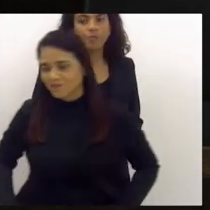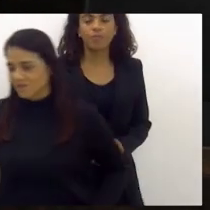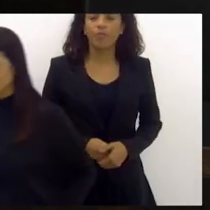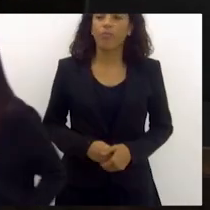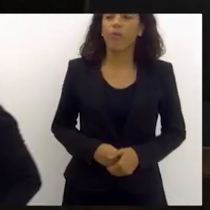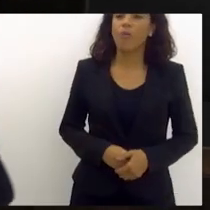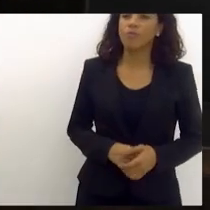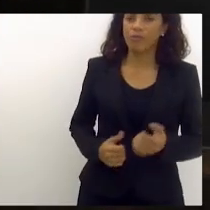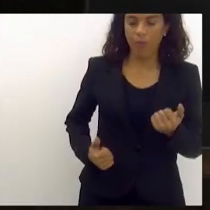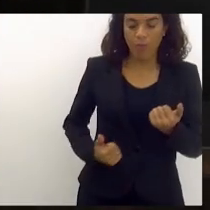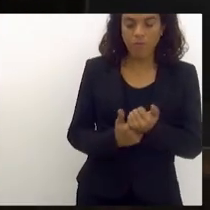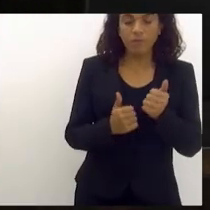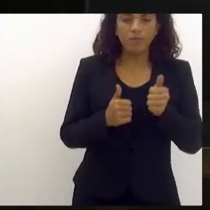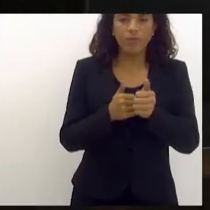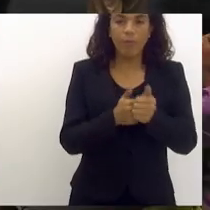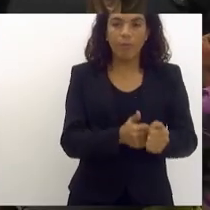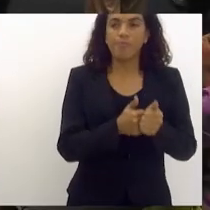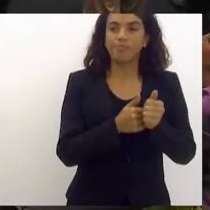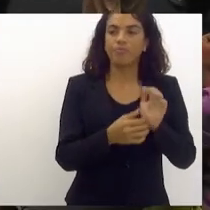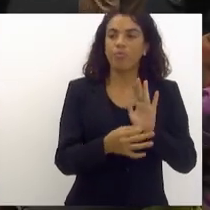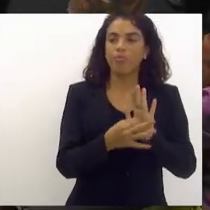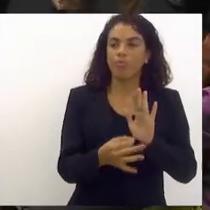favorável, acompanhando a CCJ.